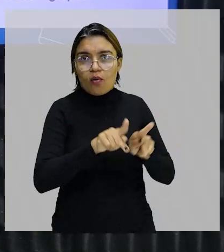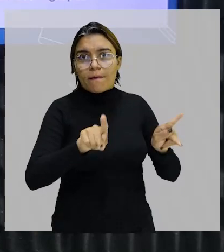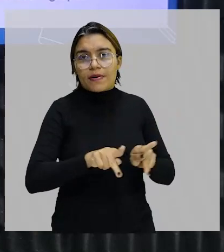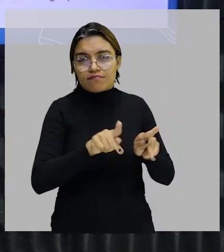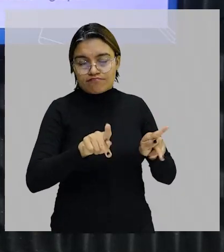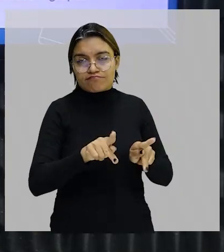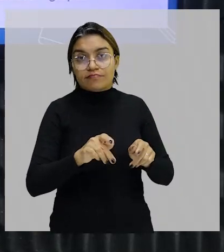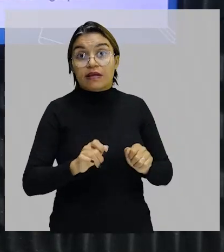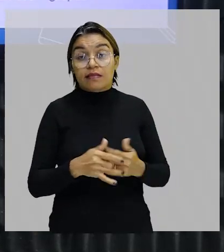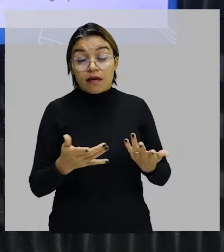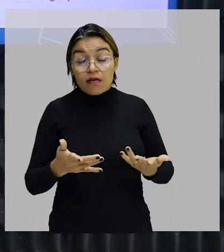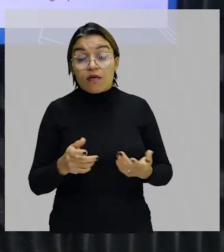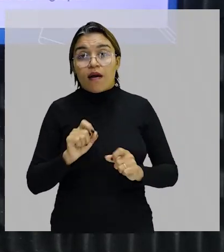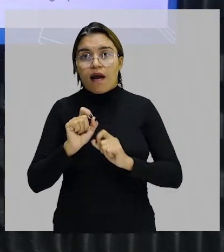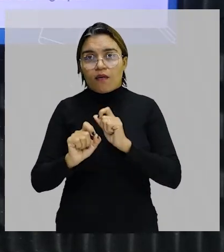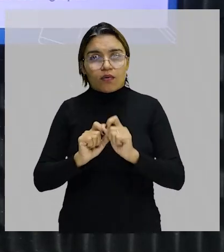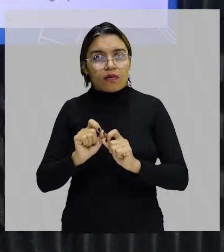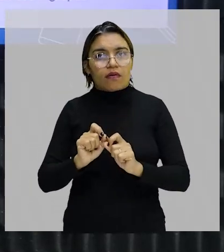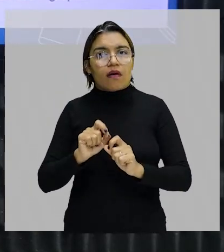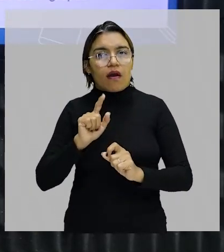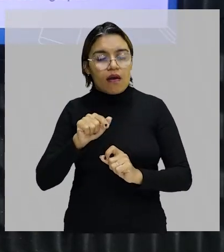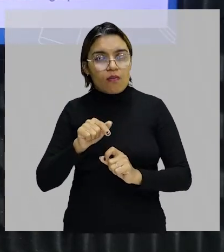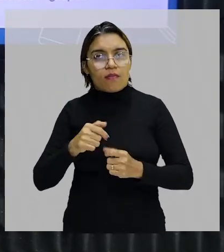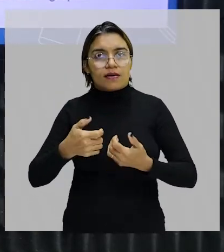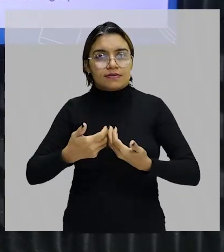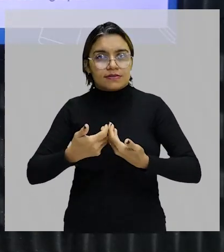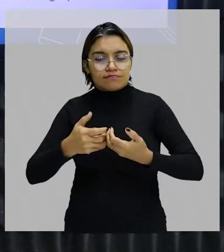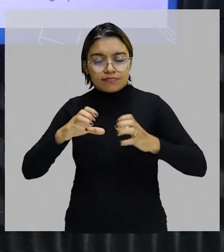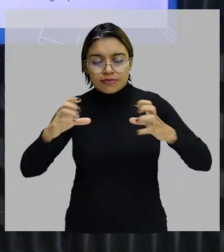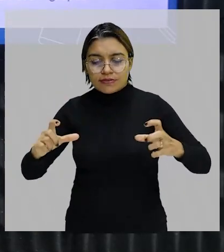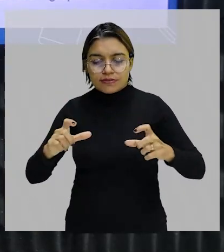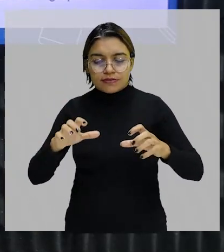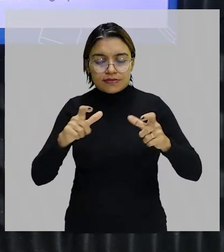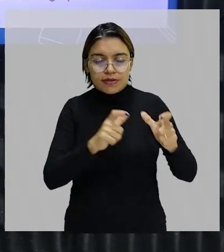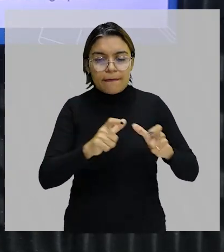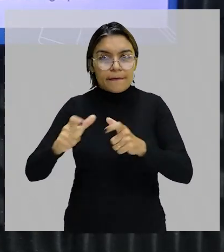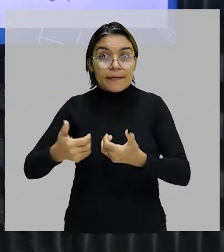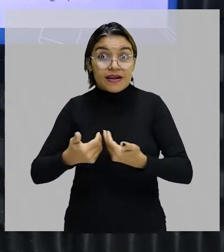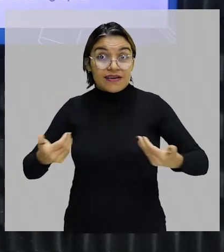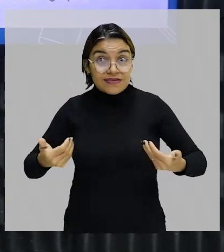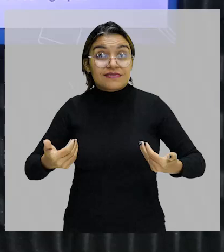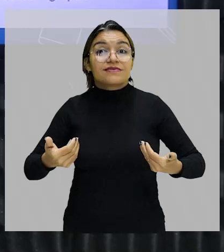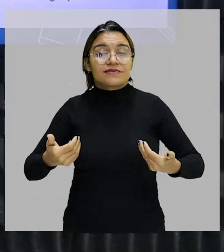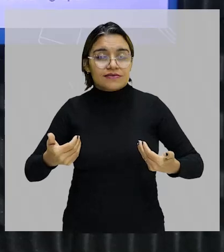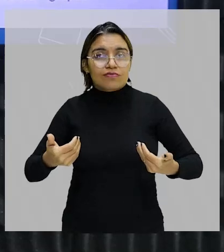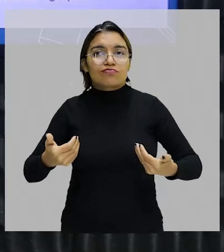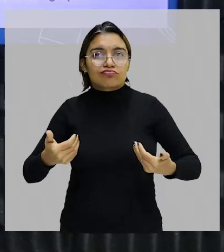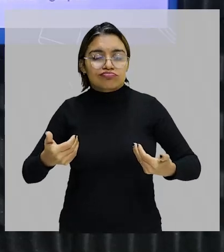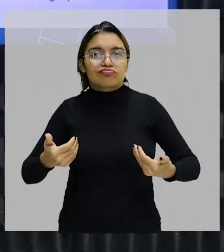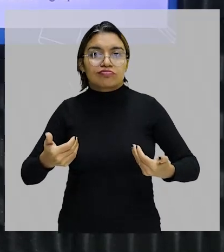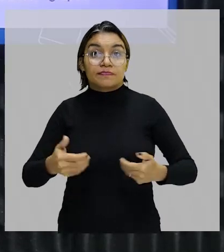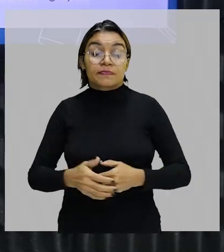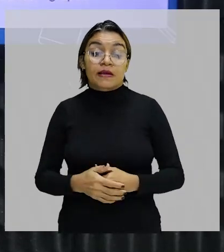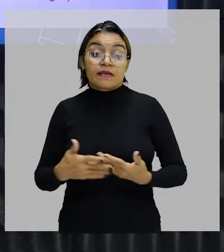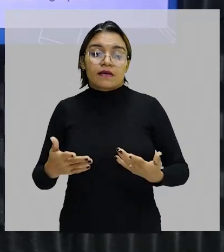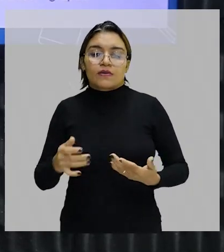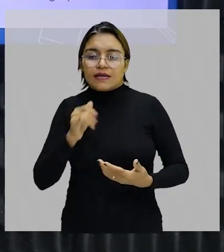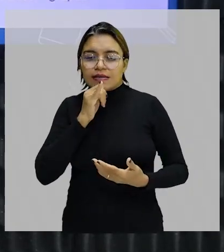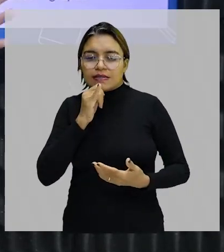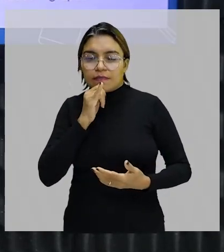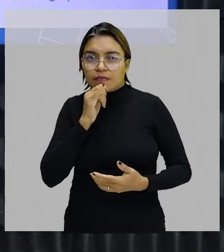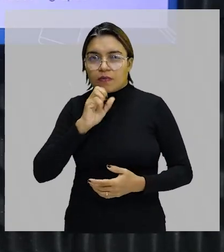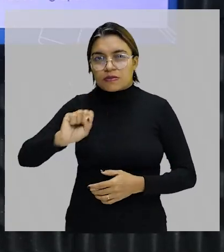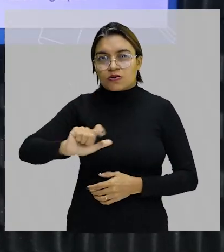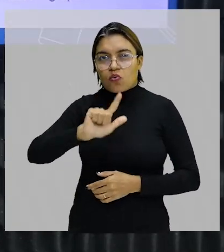é uma segregação proposital. Existem áreas, por exemplo, da nossa cidade, aqui em São Luís, que esse processo ele ocorre, galera, tá?